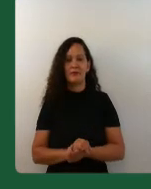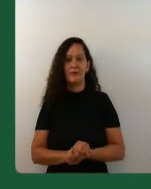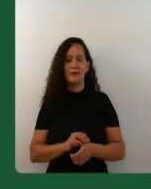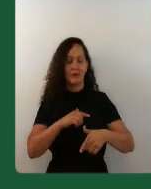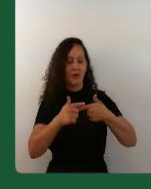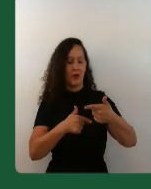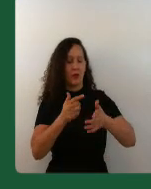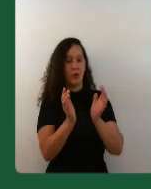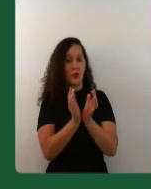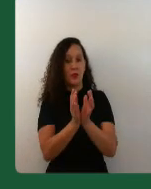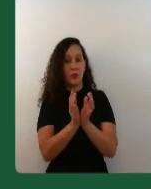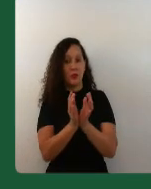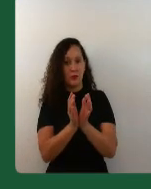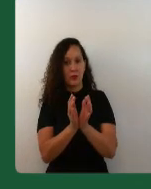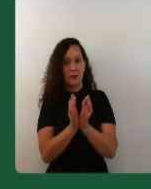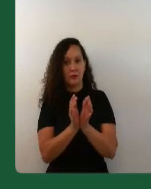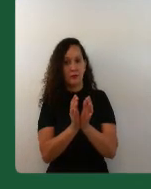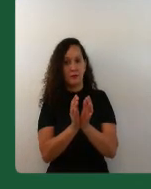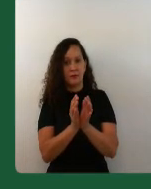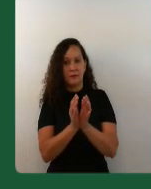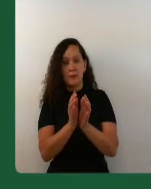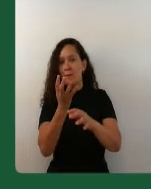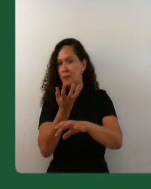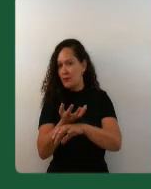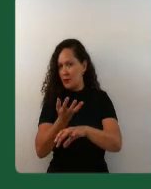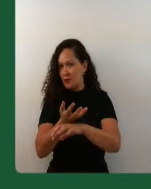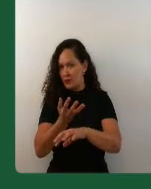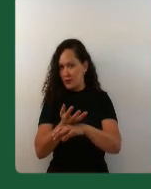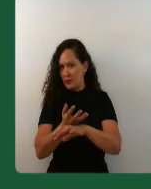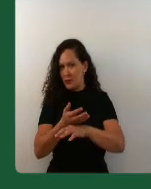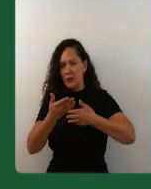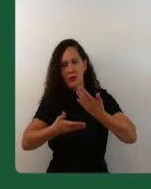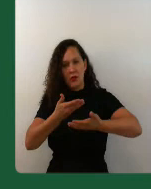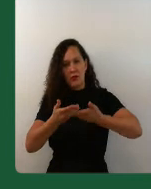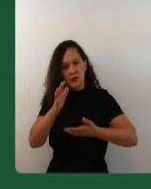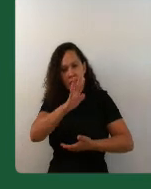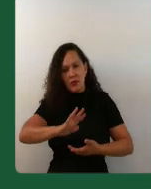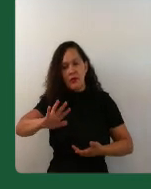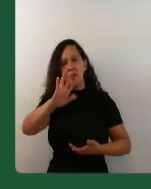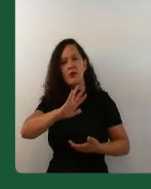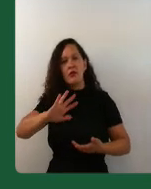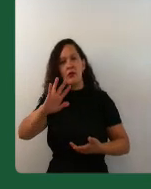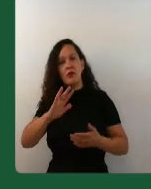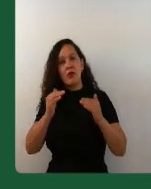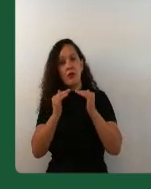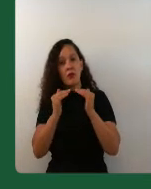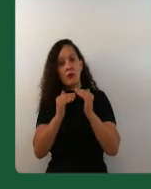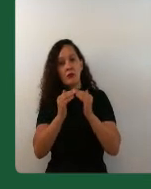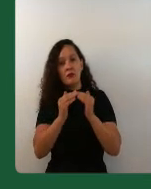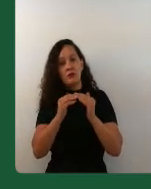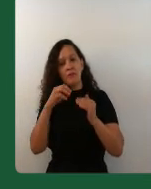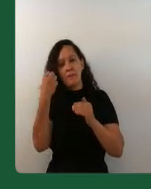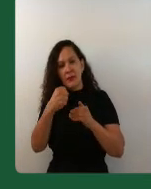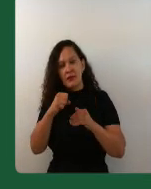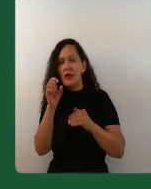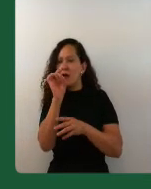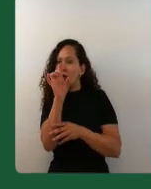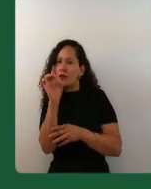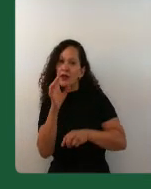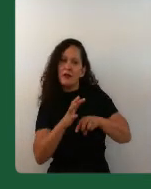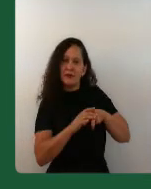Trabalho em conjunto com a equipe interdisciplinar, permitindo um atendimento global de acordo com as necessidades de cada